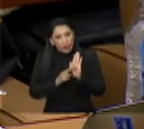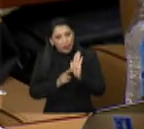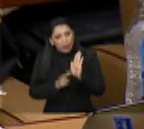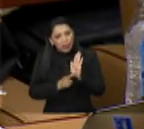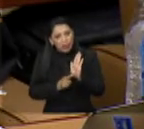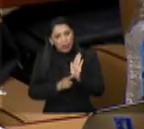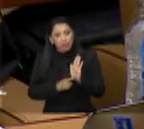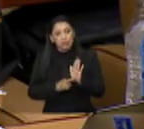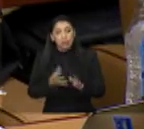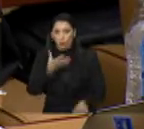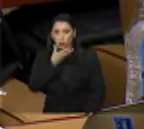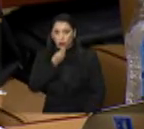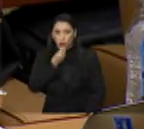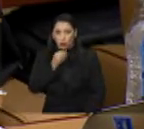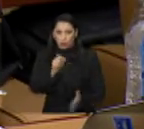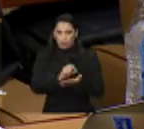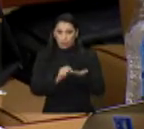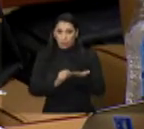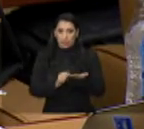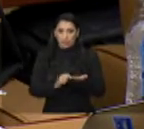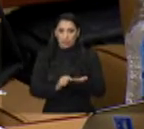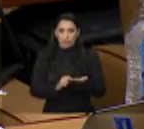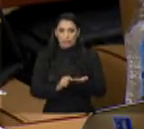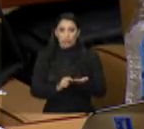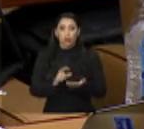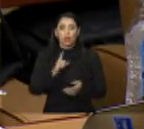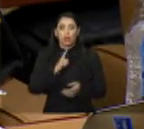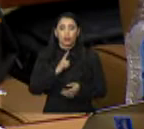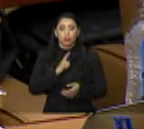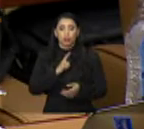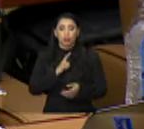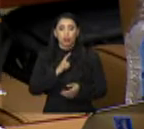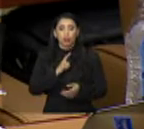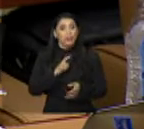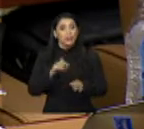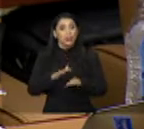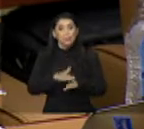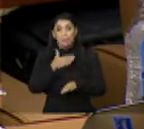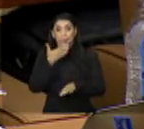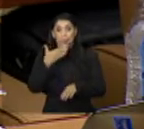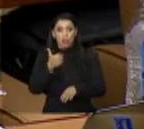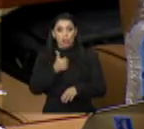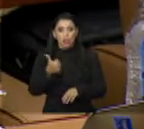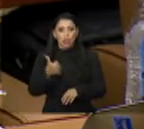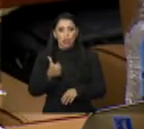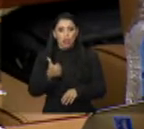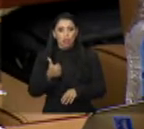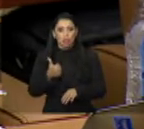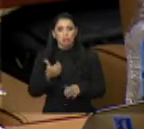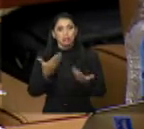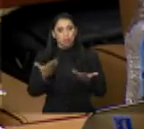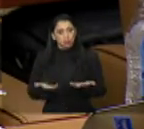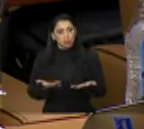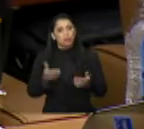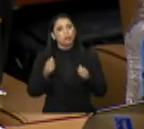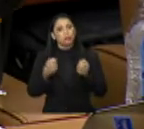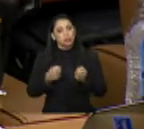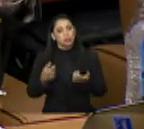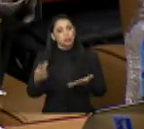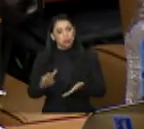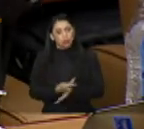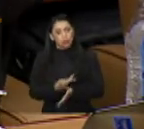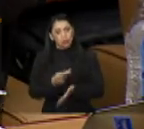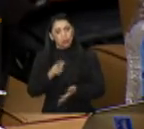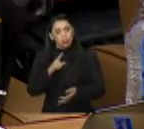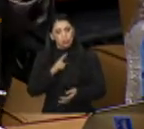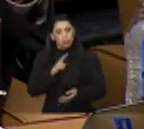do Robert Alexi são mandados de otimização ou seja eles devem ser concretizados na